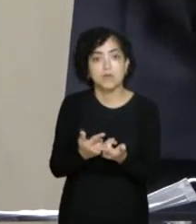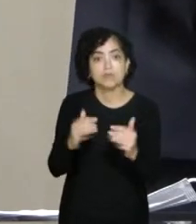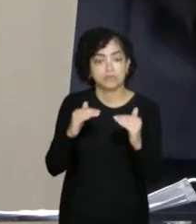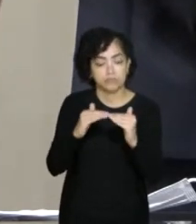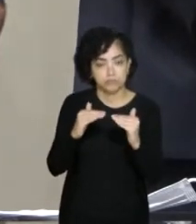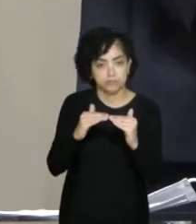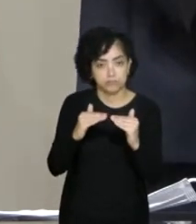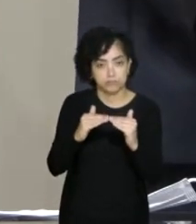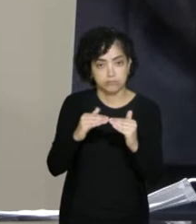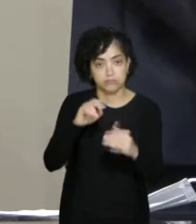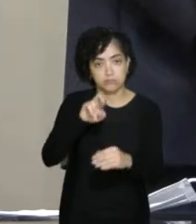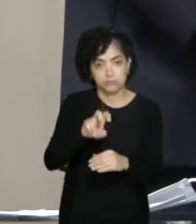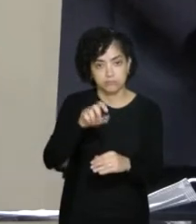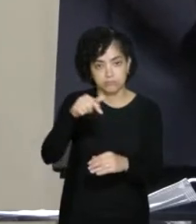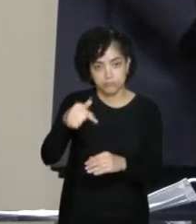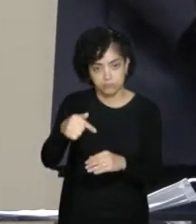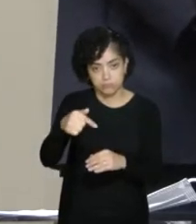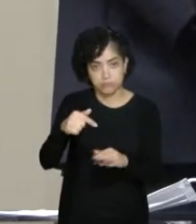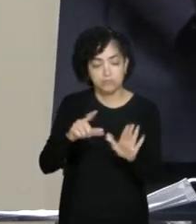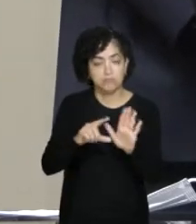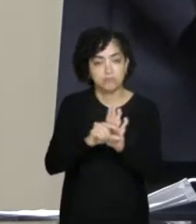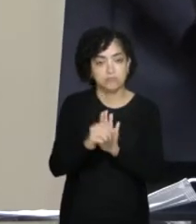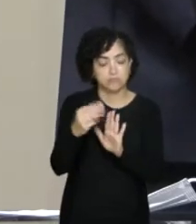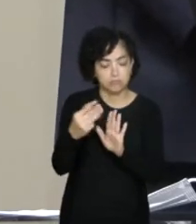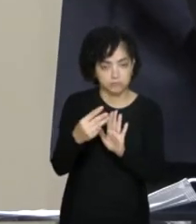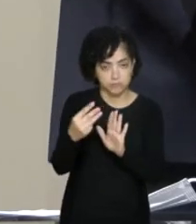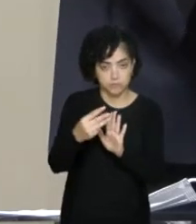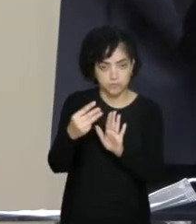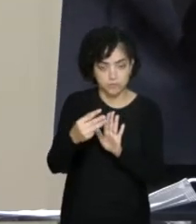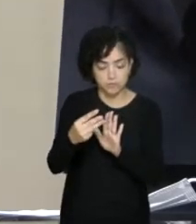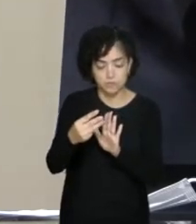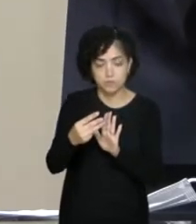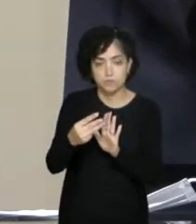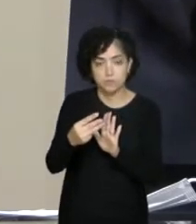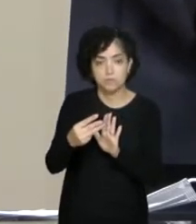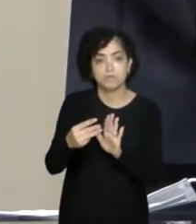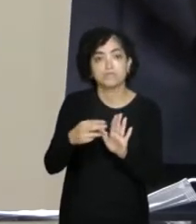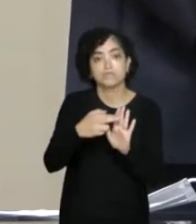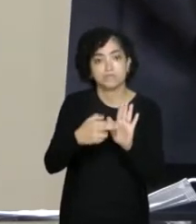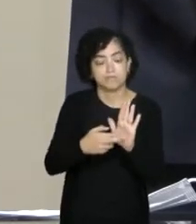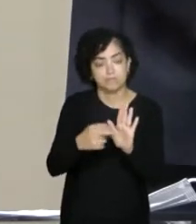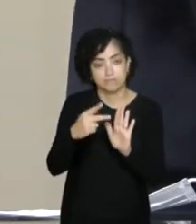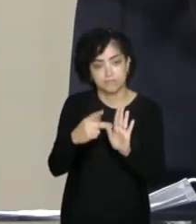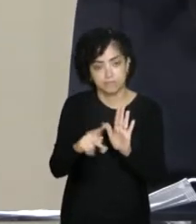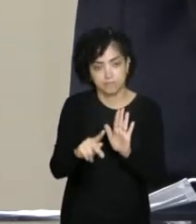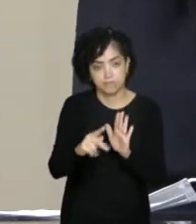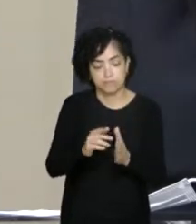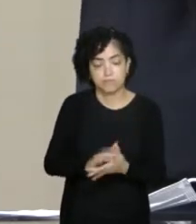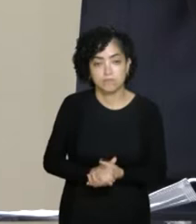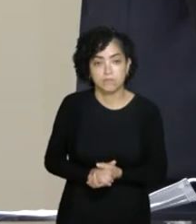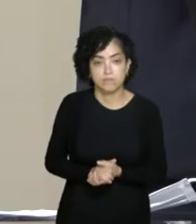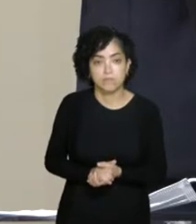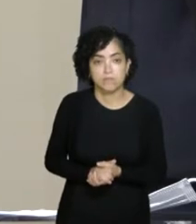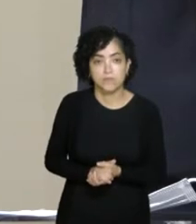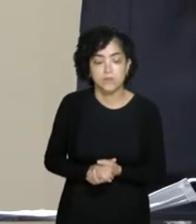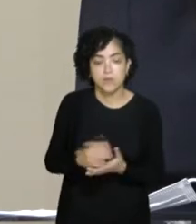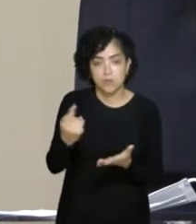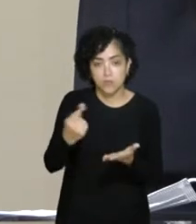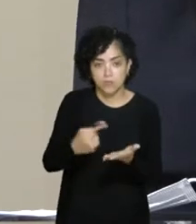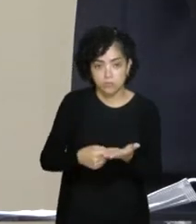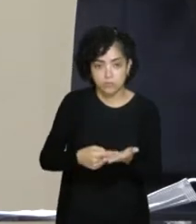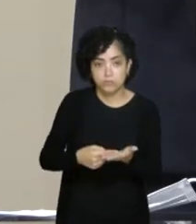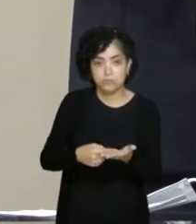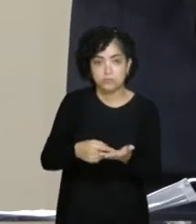artigo 57, inciso 3º, do Regimento Interno, uso de suas atribuições, convoca o